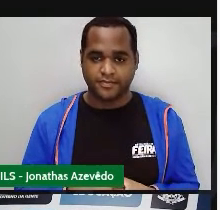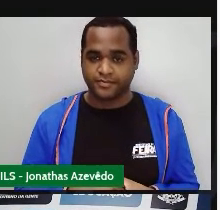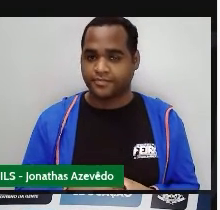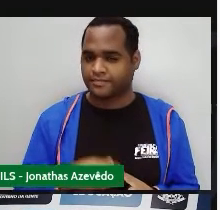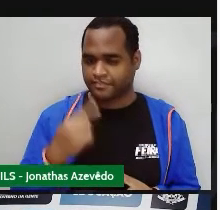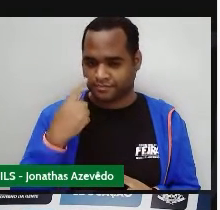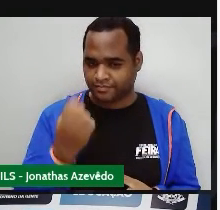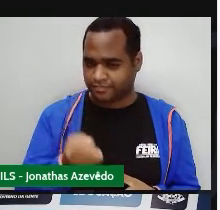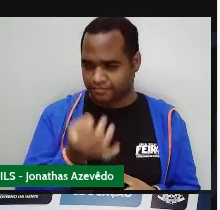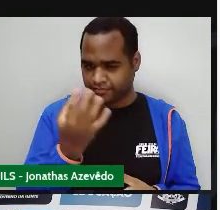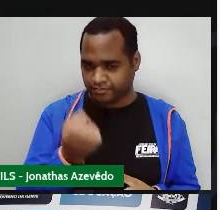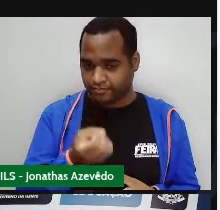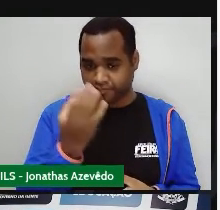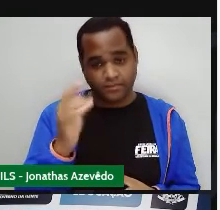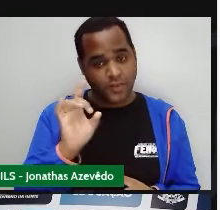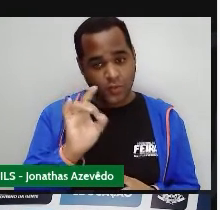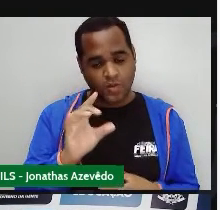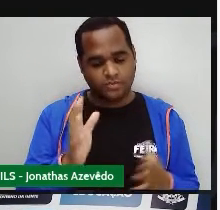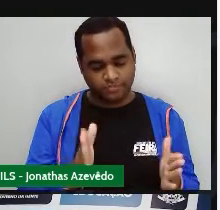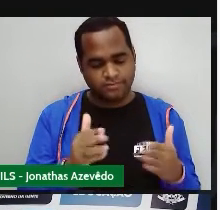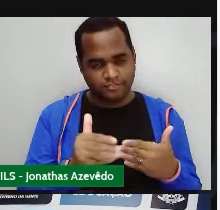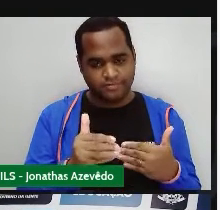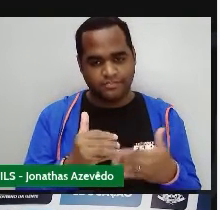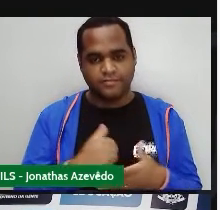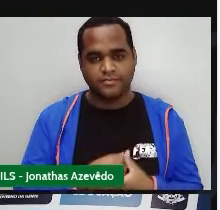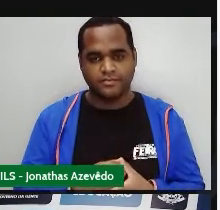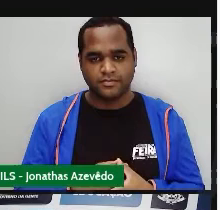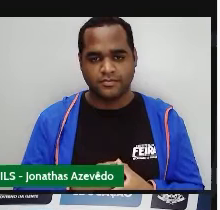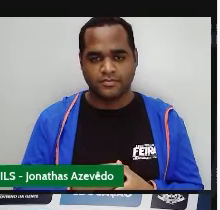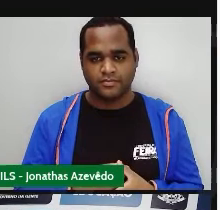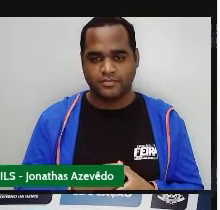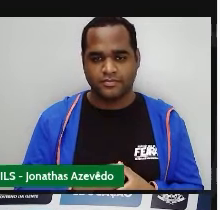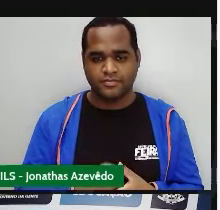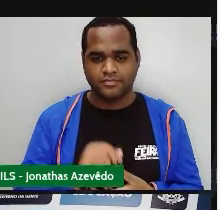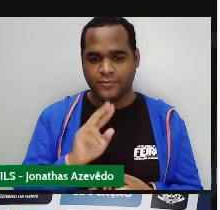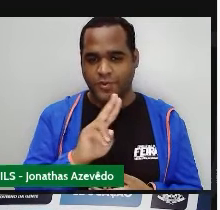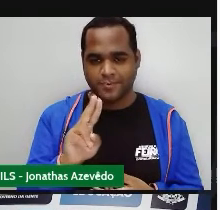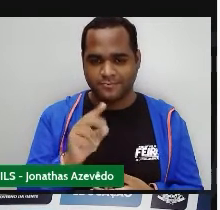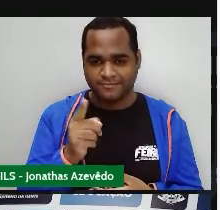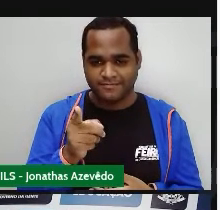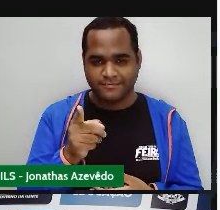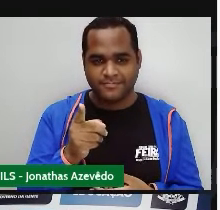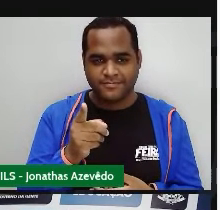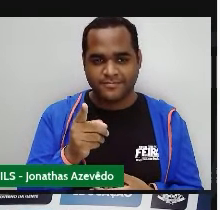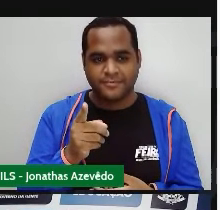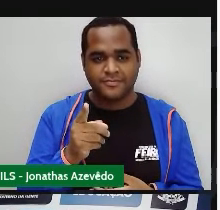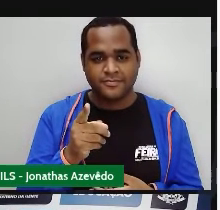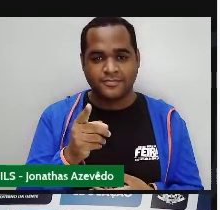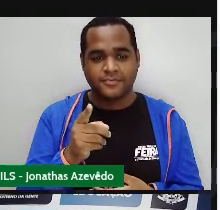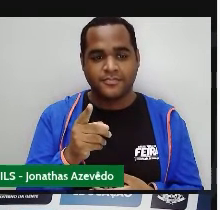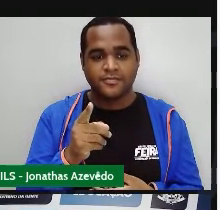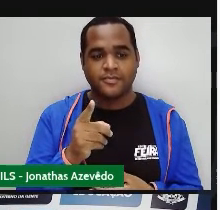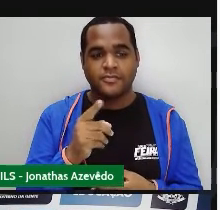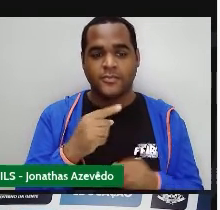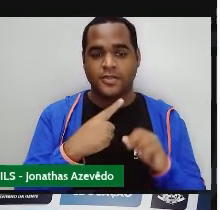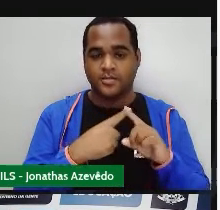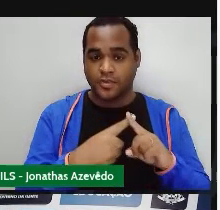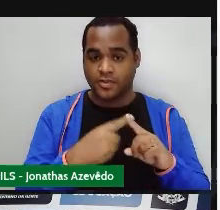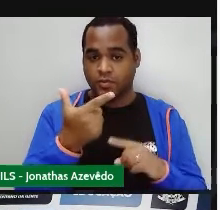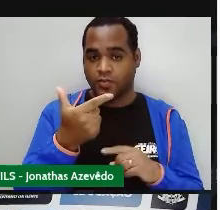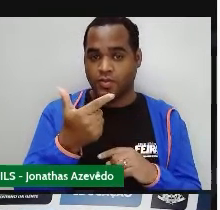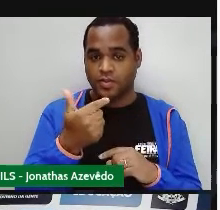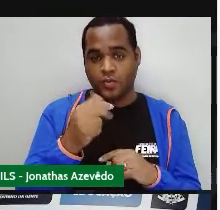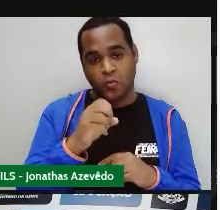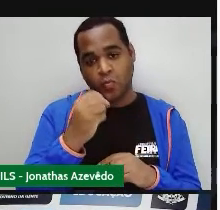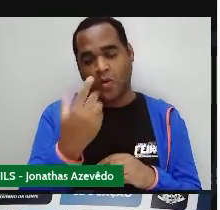tá falando da quantidade de cubos então cubos cubos o x